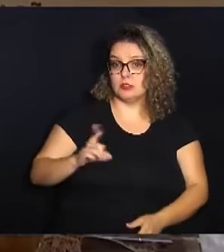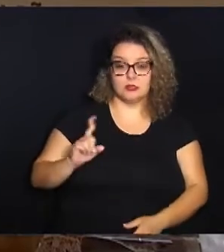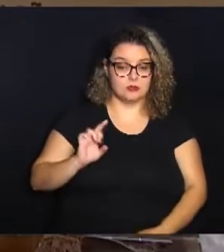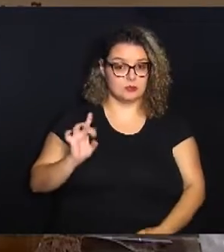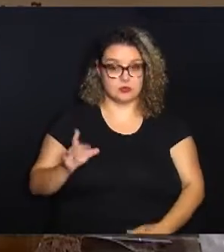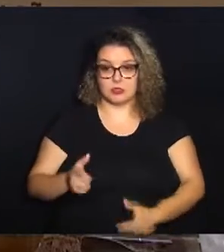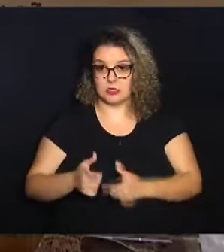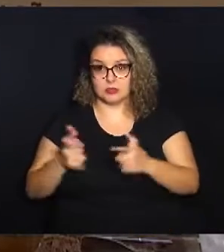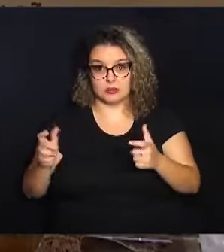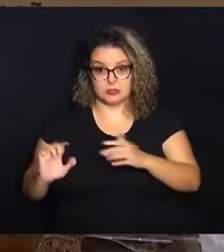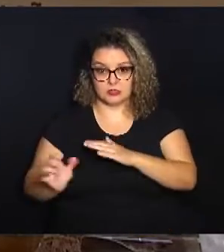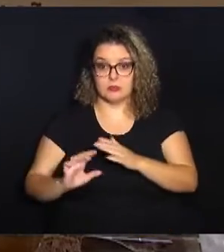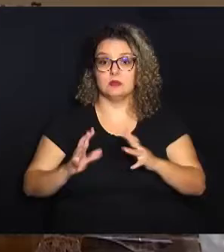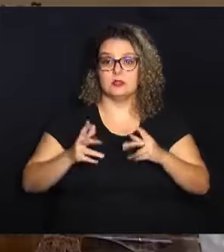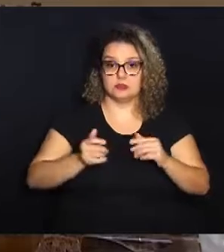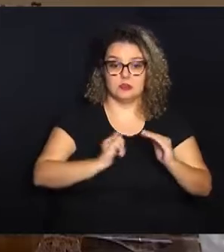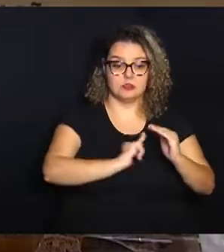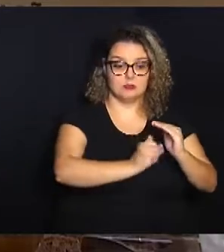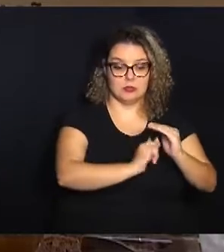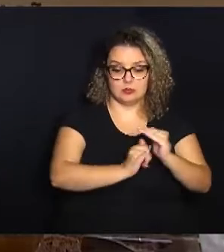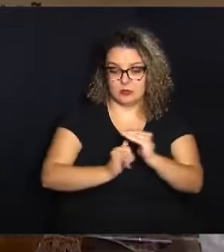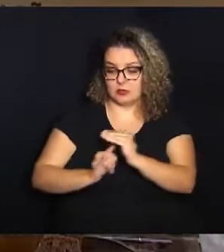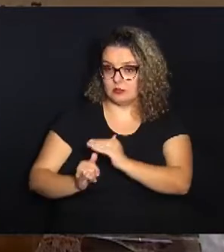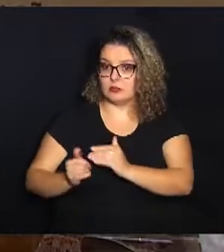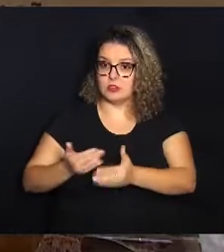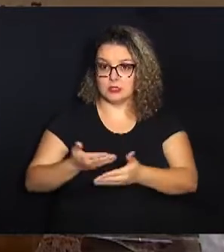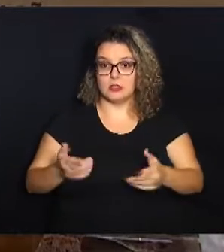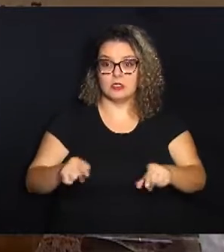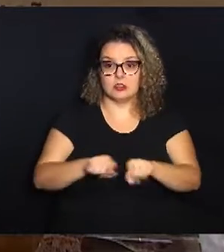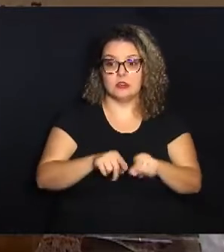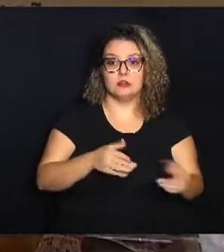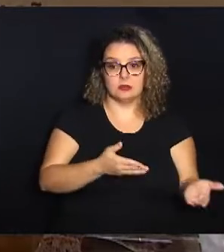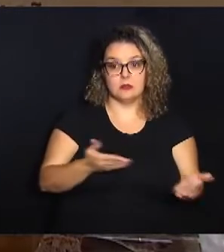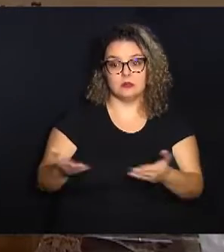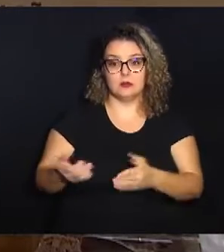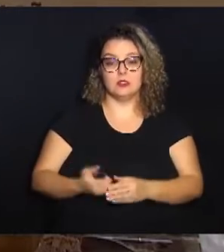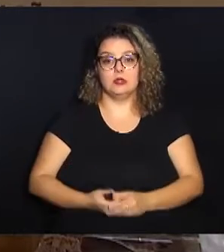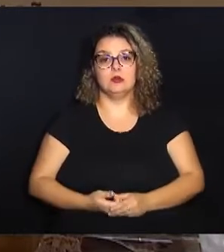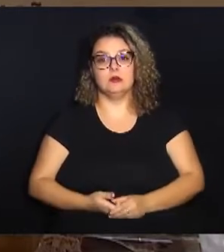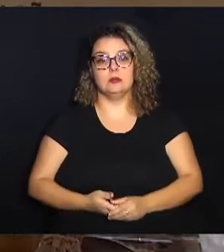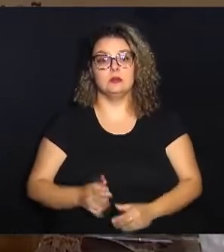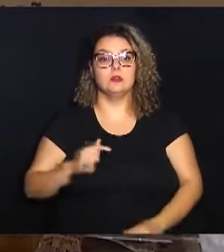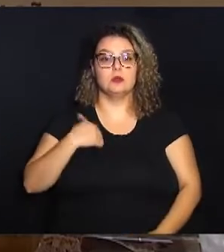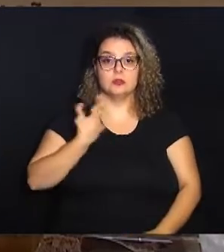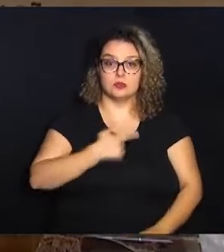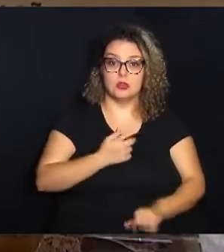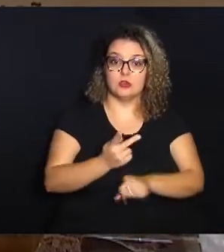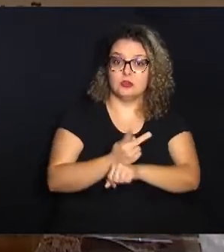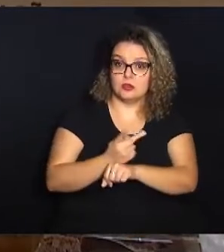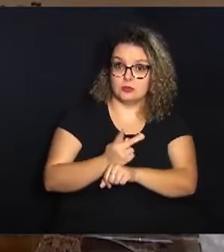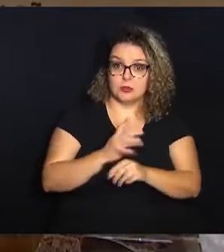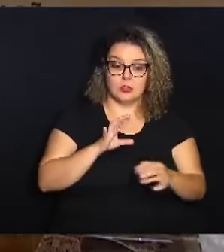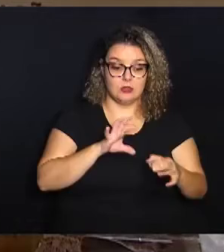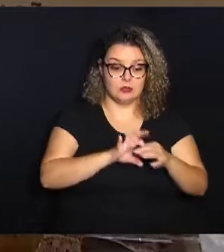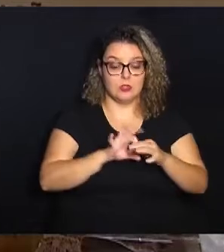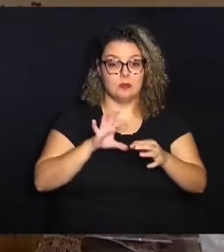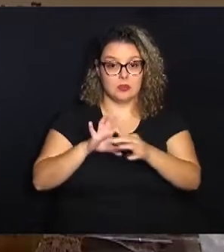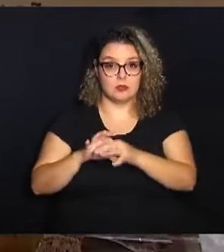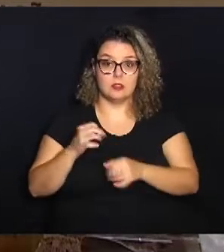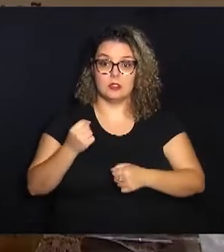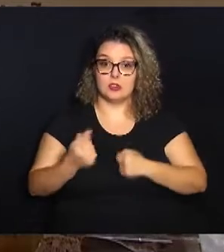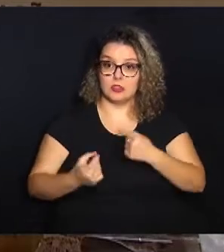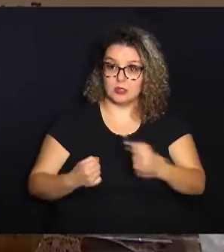empresas, como a todas as startups que estão aqui também apresentando. Nós estamos em busca dessas conexões, conseguimos